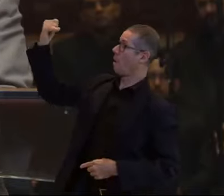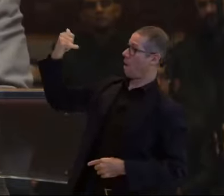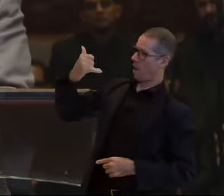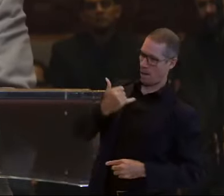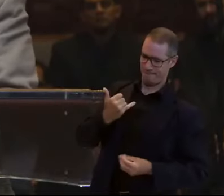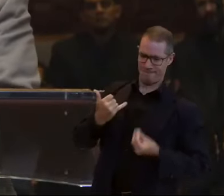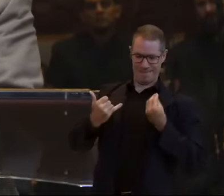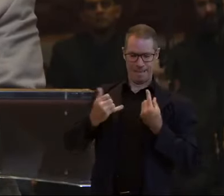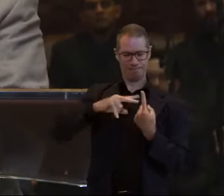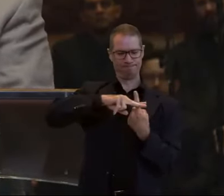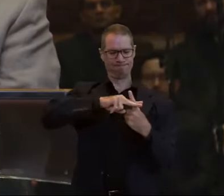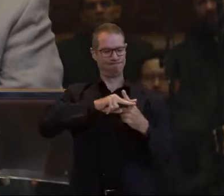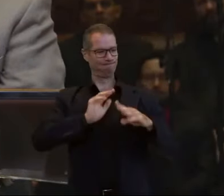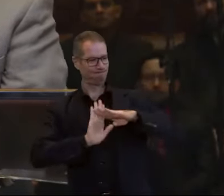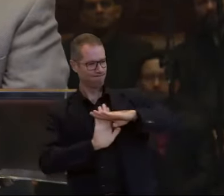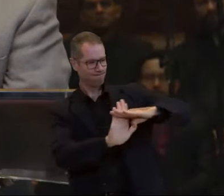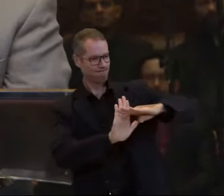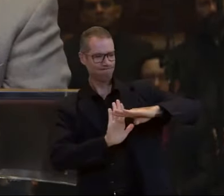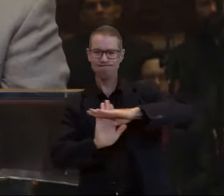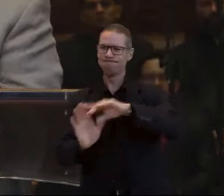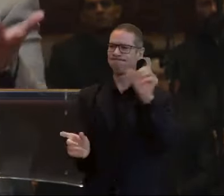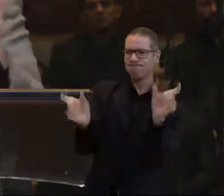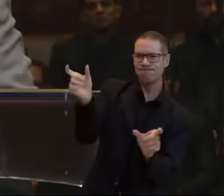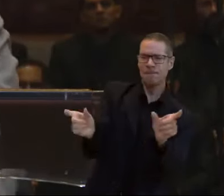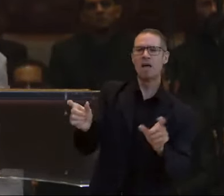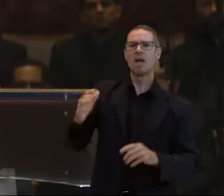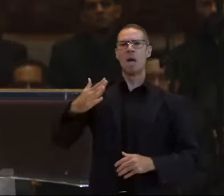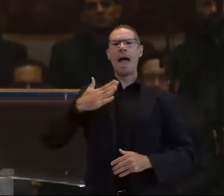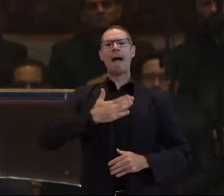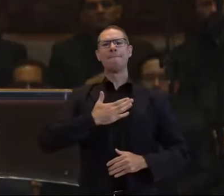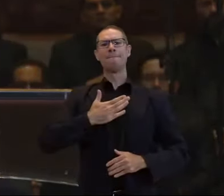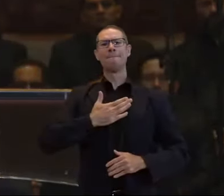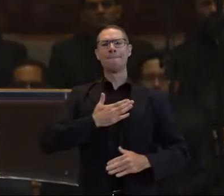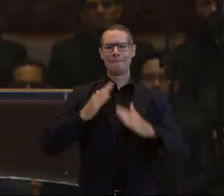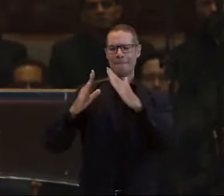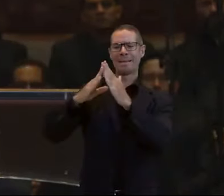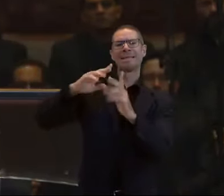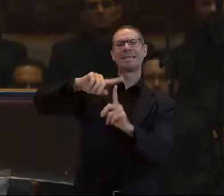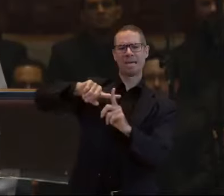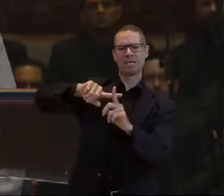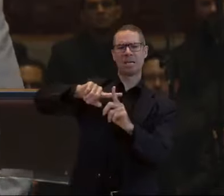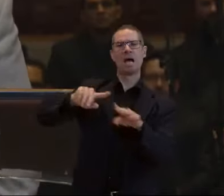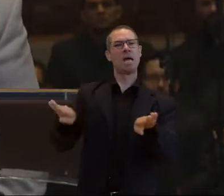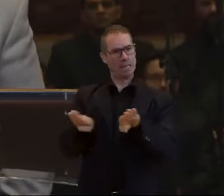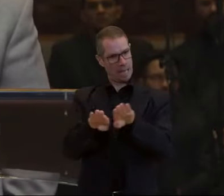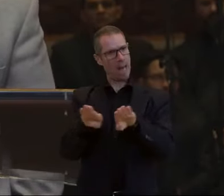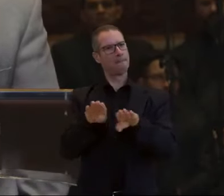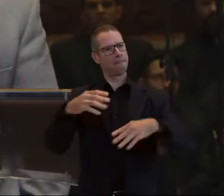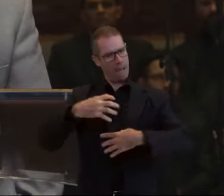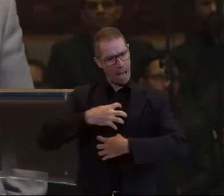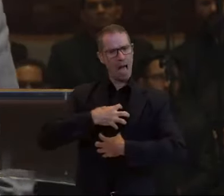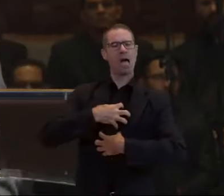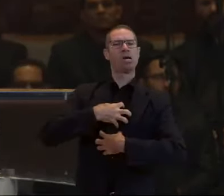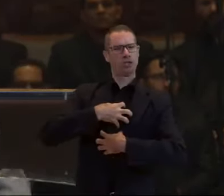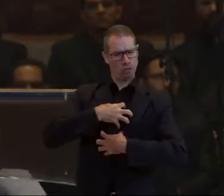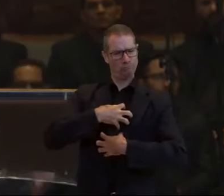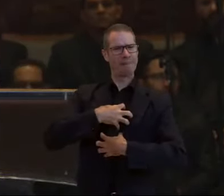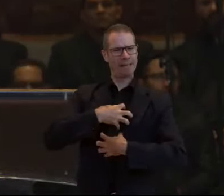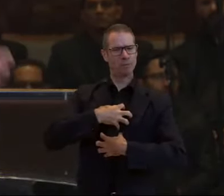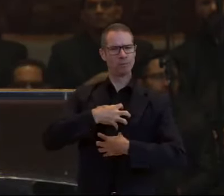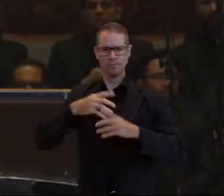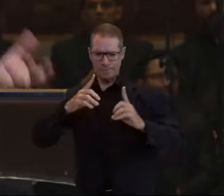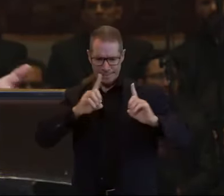graça na vida de alguém. Quando eu falo minha igreja, eu também falo do sentimento que